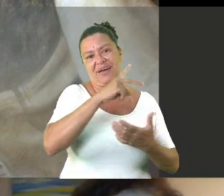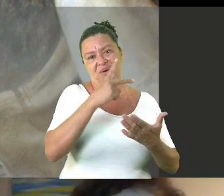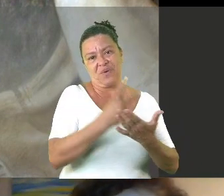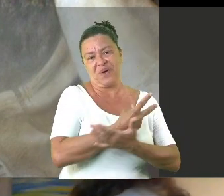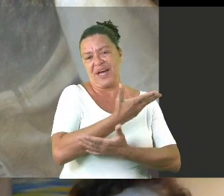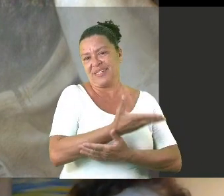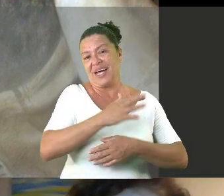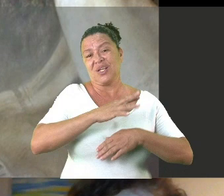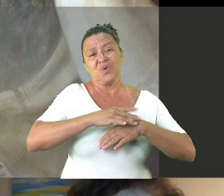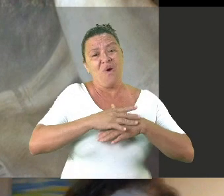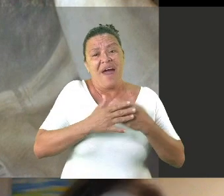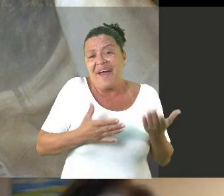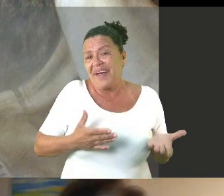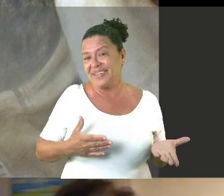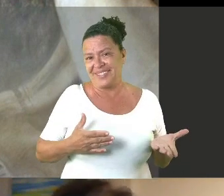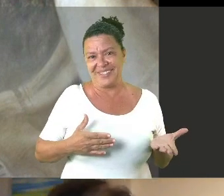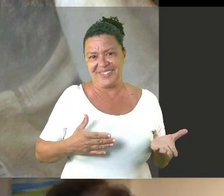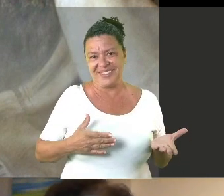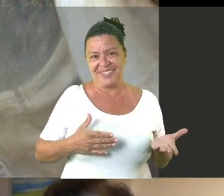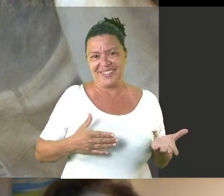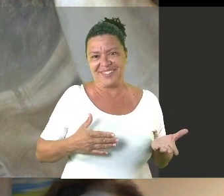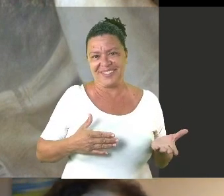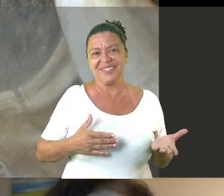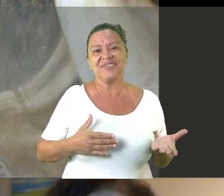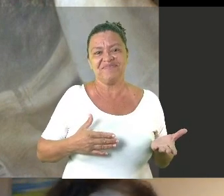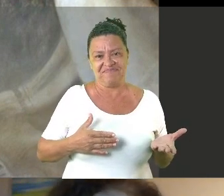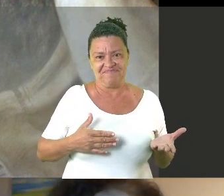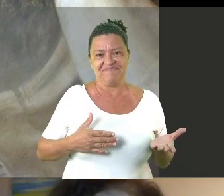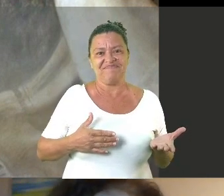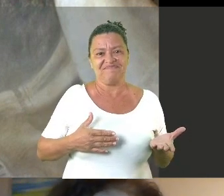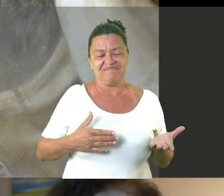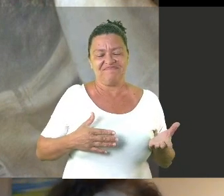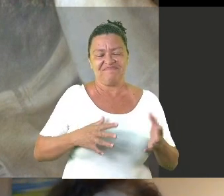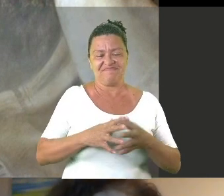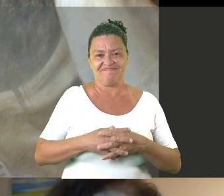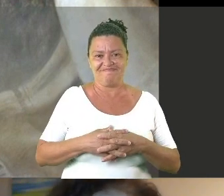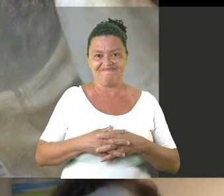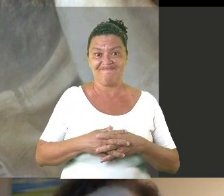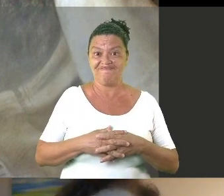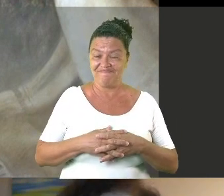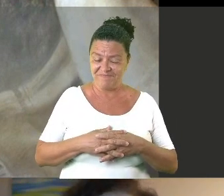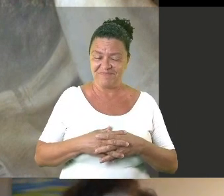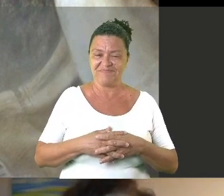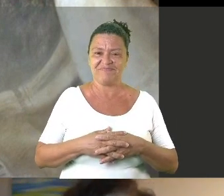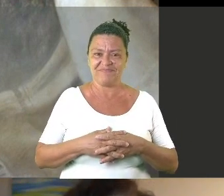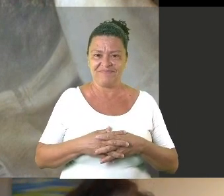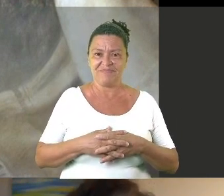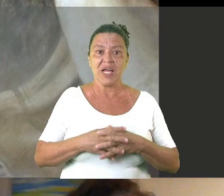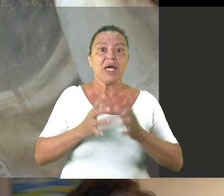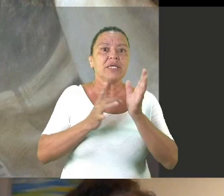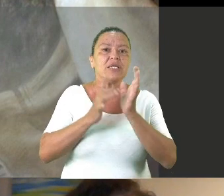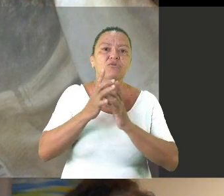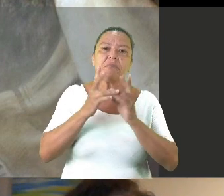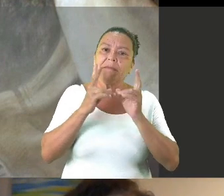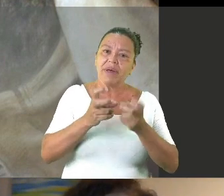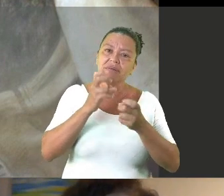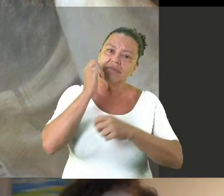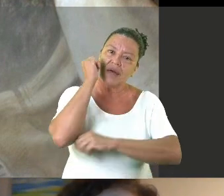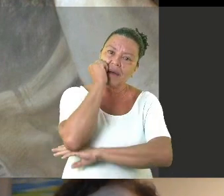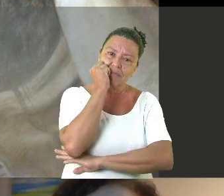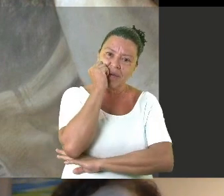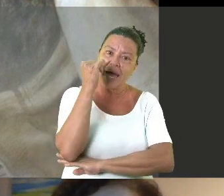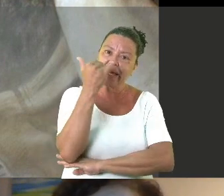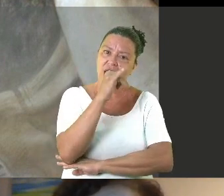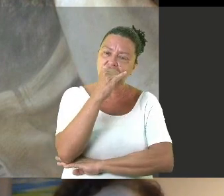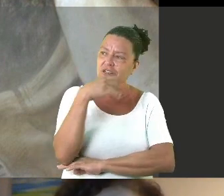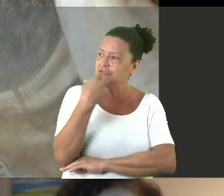estava doente num órgão saudável. E ele percebe a